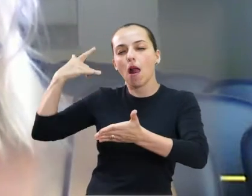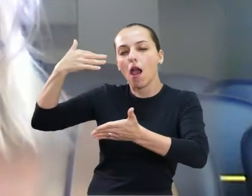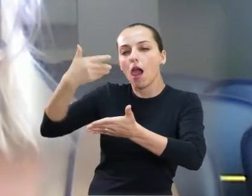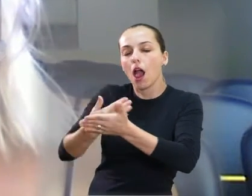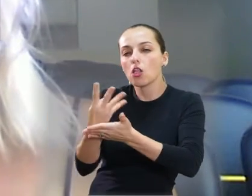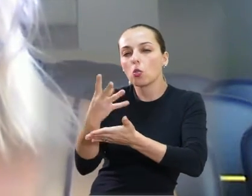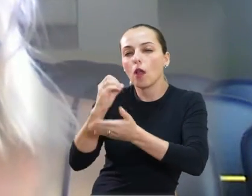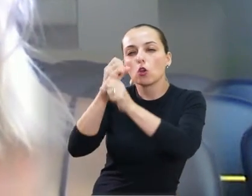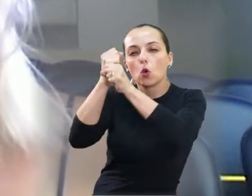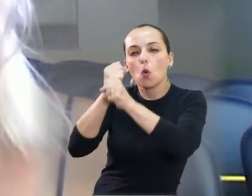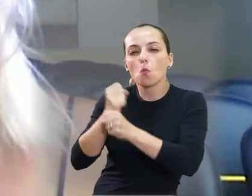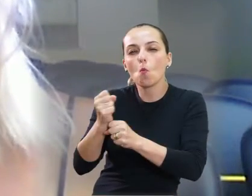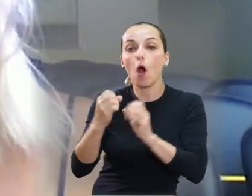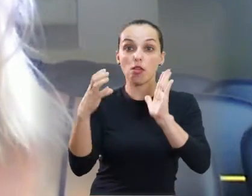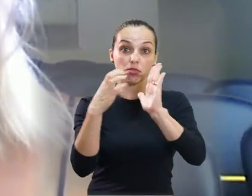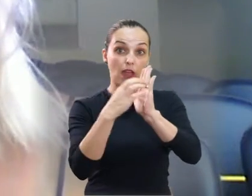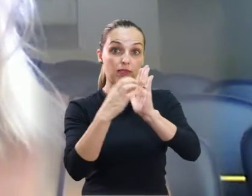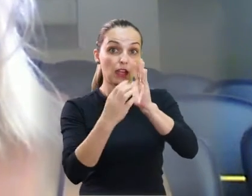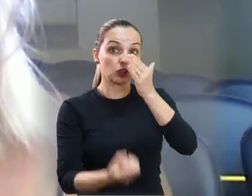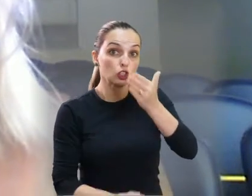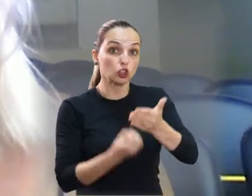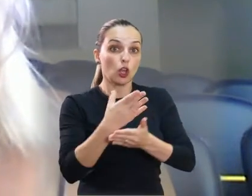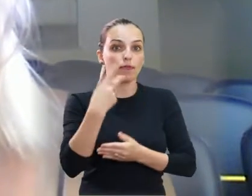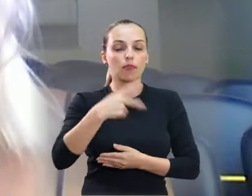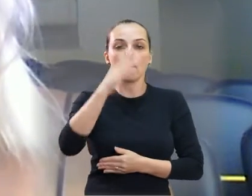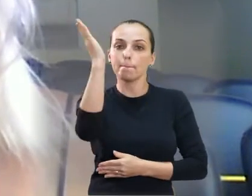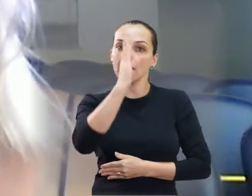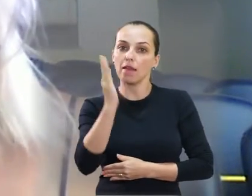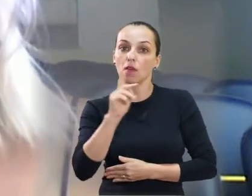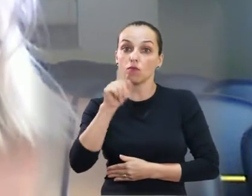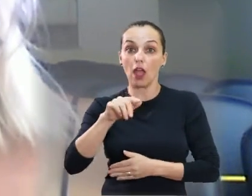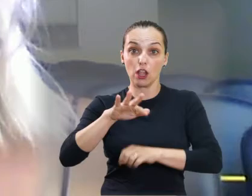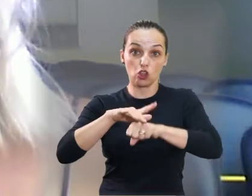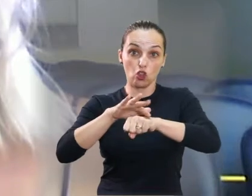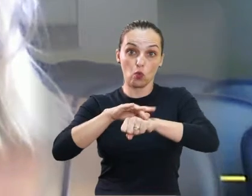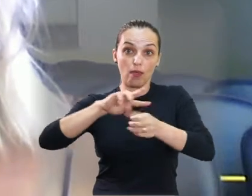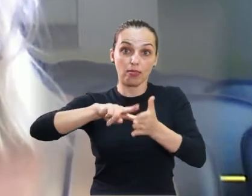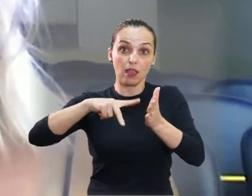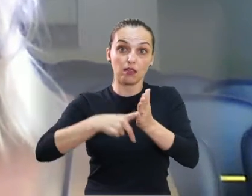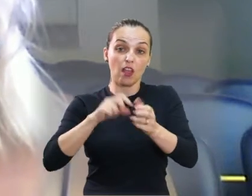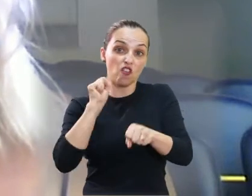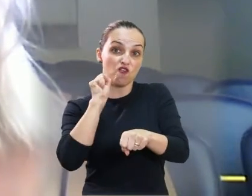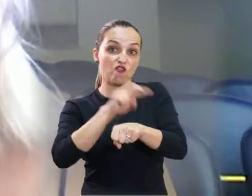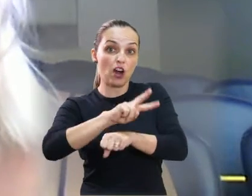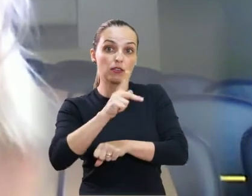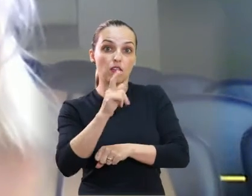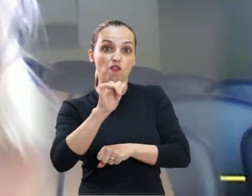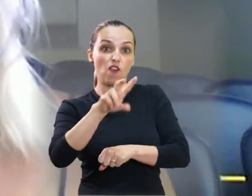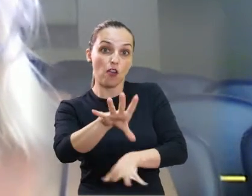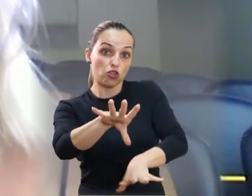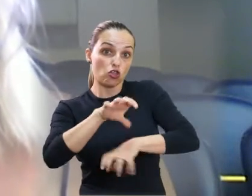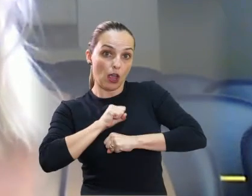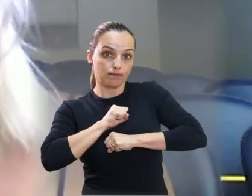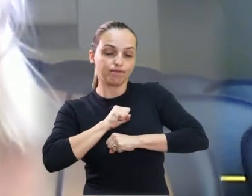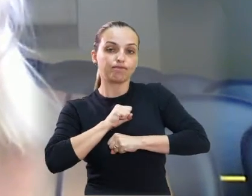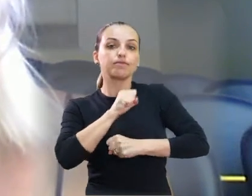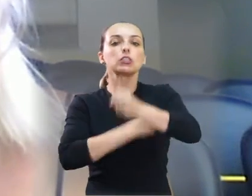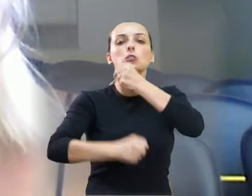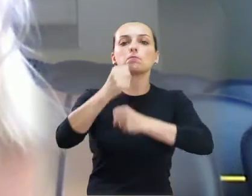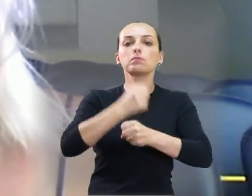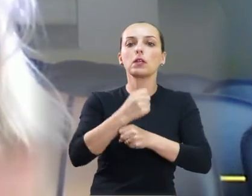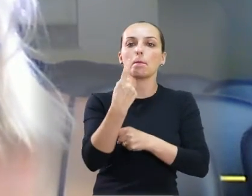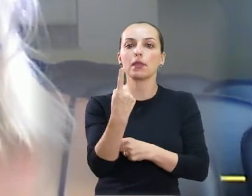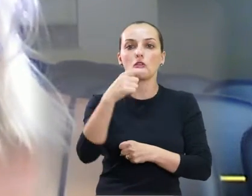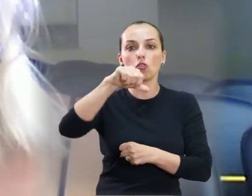que se manifesta após a infecção pelo vírus HIV. Com o primeiro caso registrado ainda na década de 80, o vírus se popularizou como